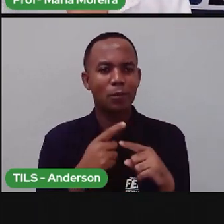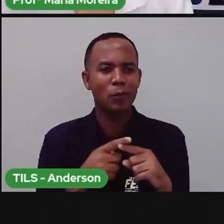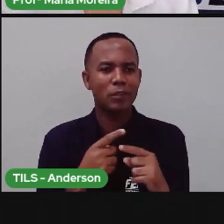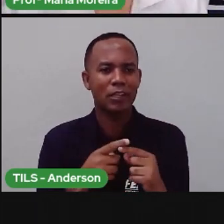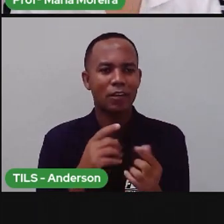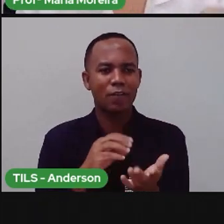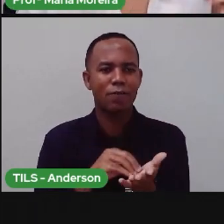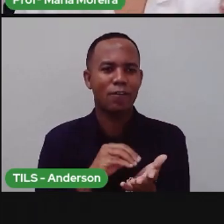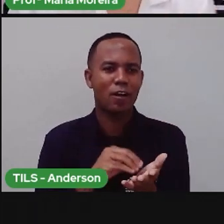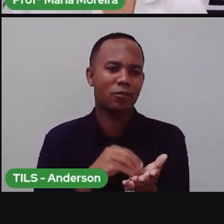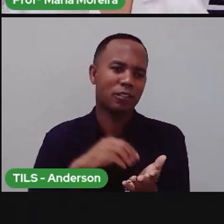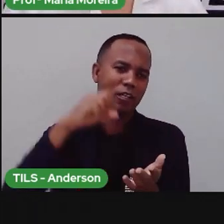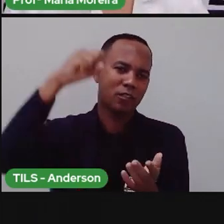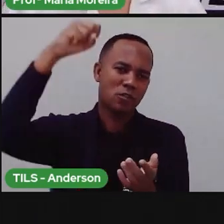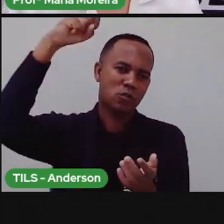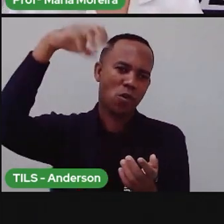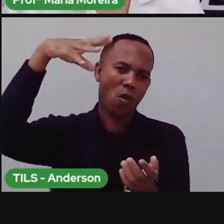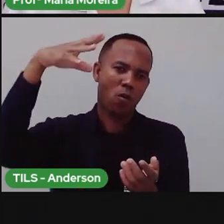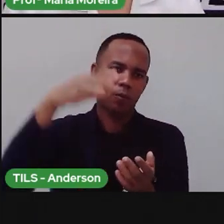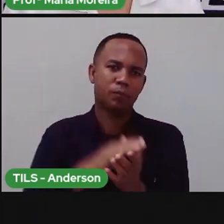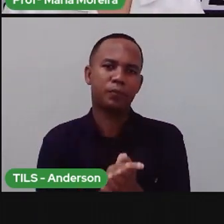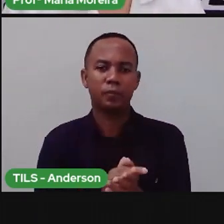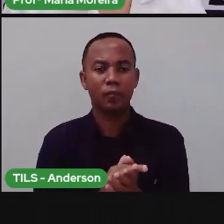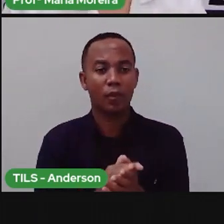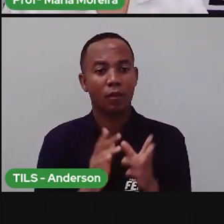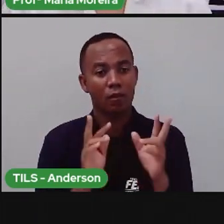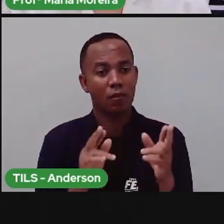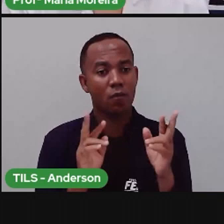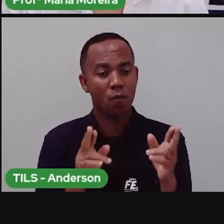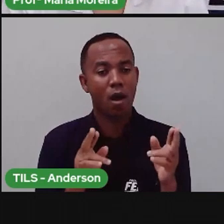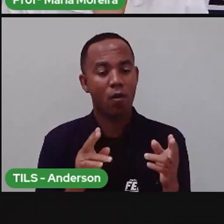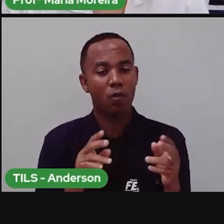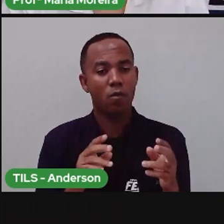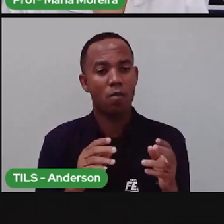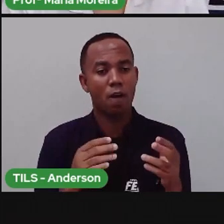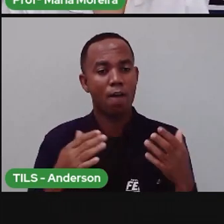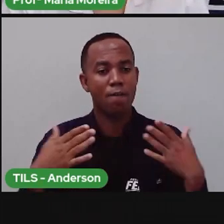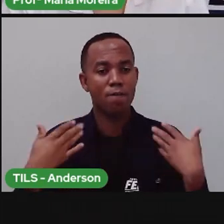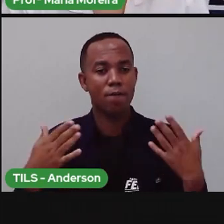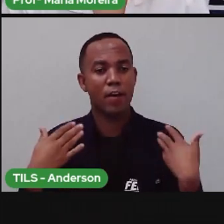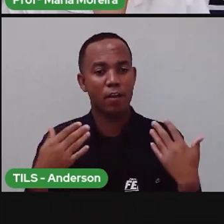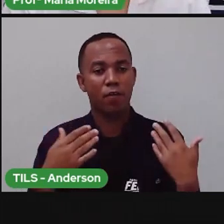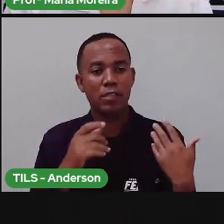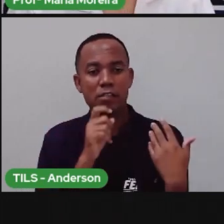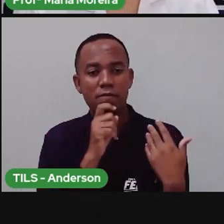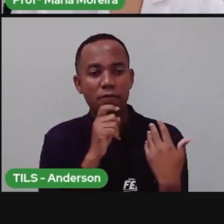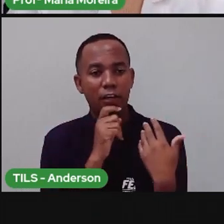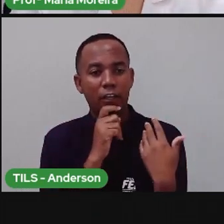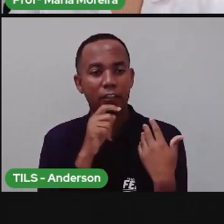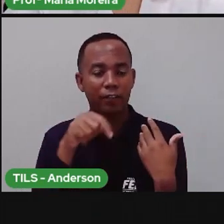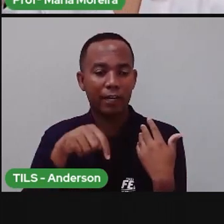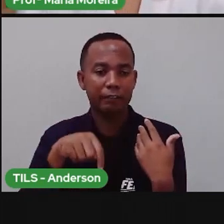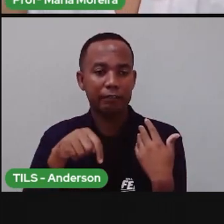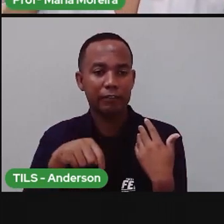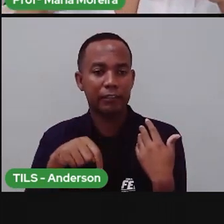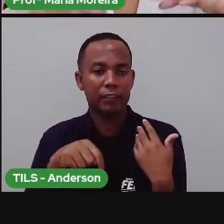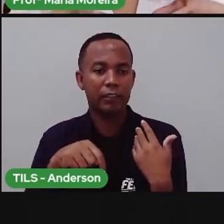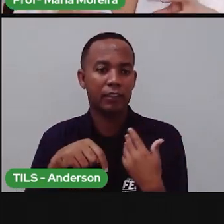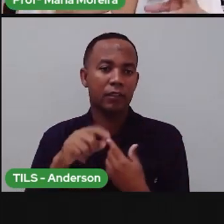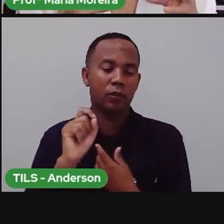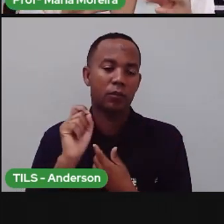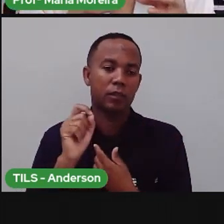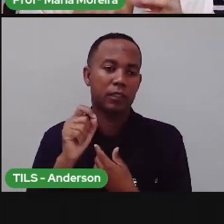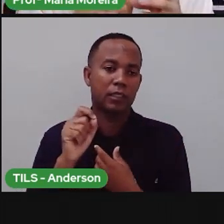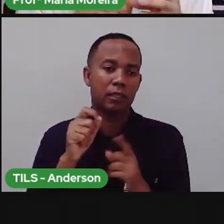Sendo frio. Que é o que acontece no nosso inverno. Por que que o inverno faz frio? Porque aqui o quê? Os raios solares